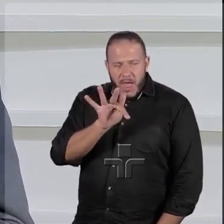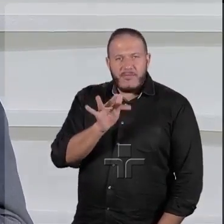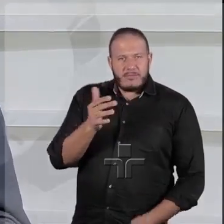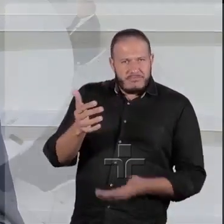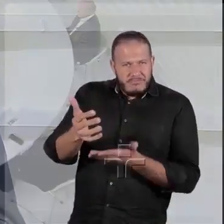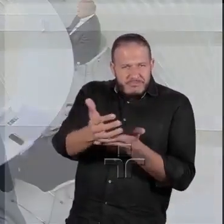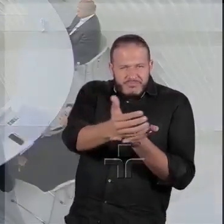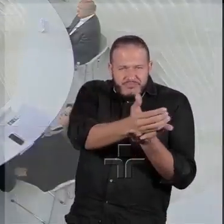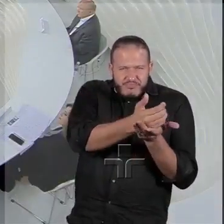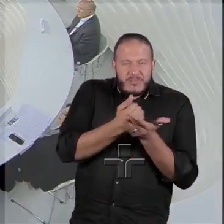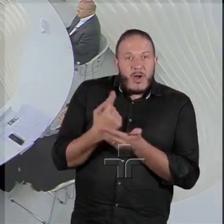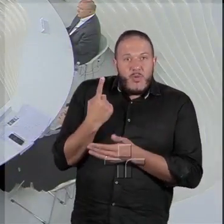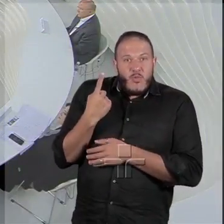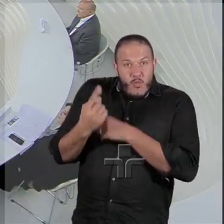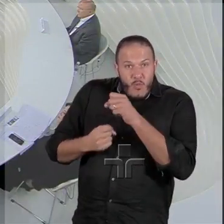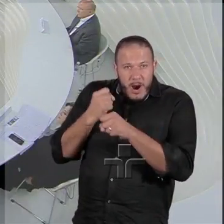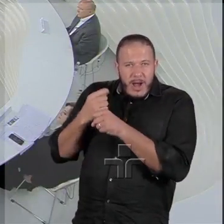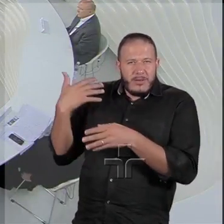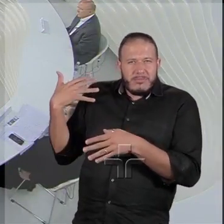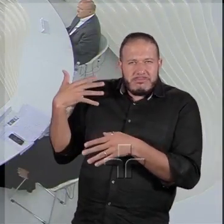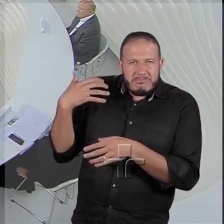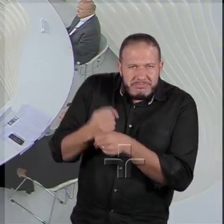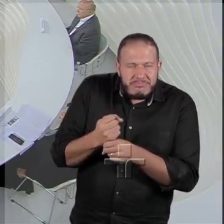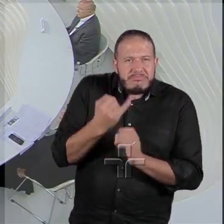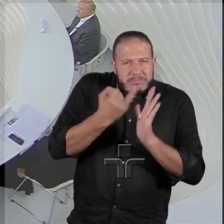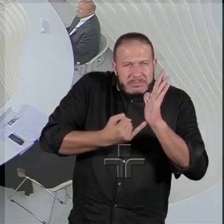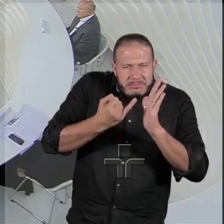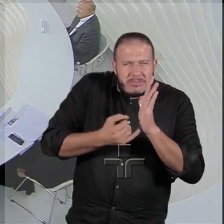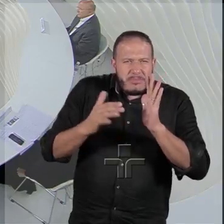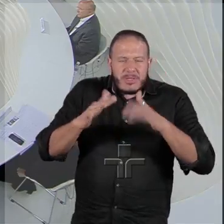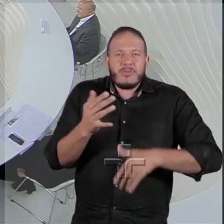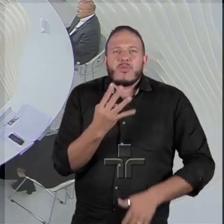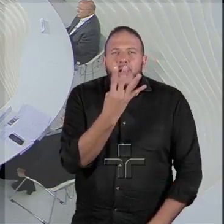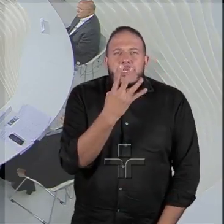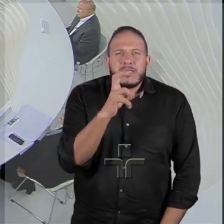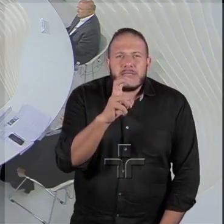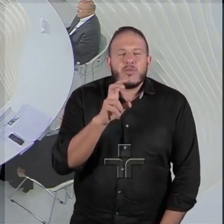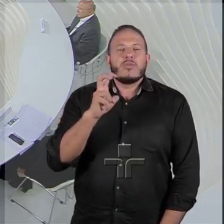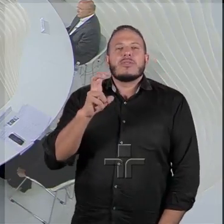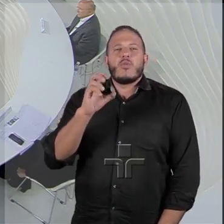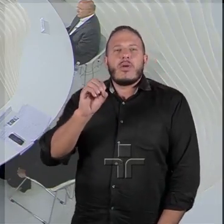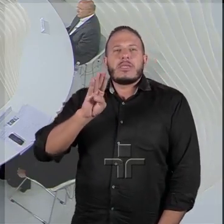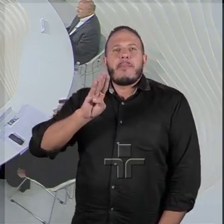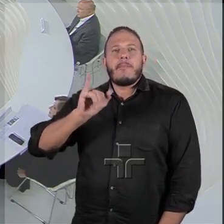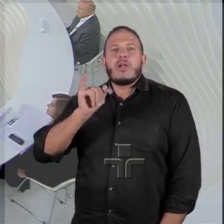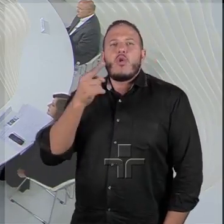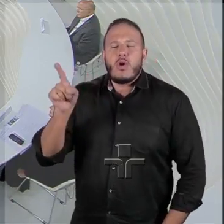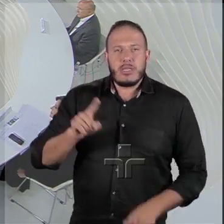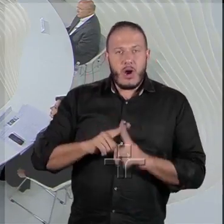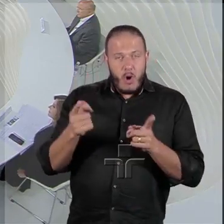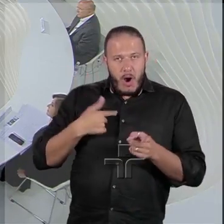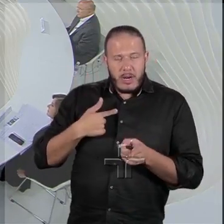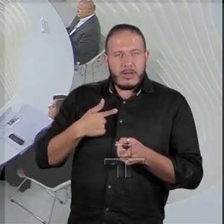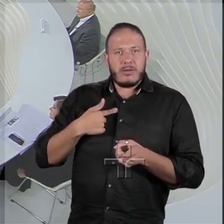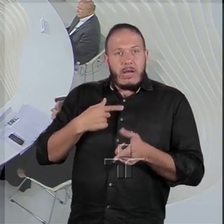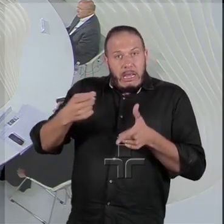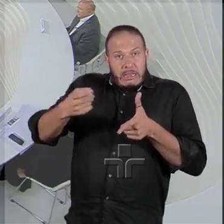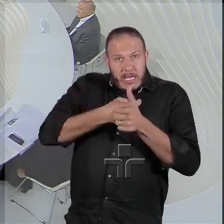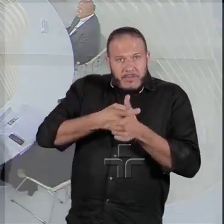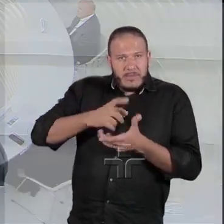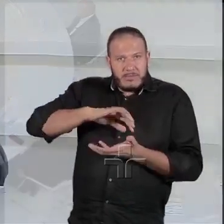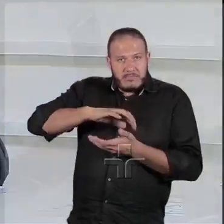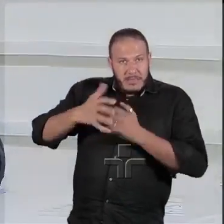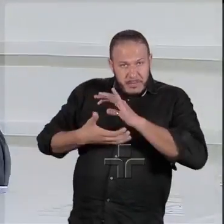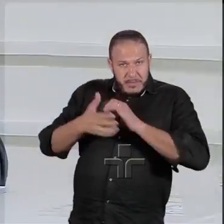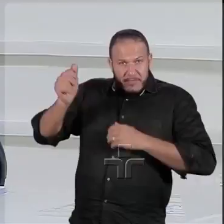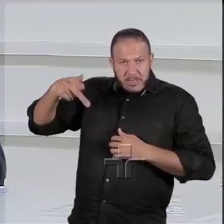CPMF durante um ano era uma coisa assim de 45, 50 bilhões. Agora, o rombo da Previdência é 5 vezes maior do que